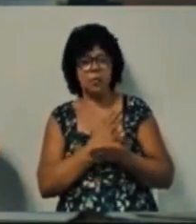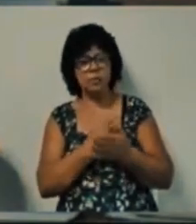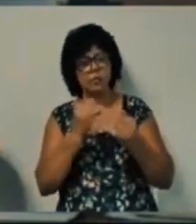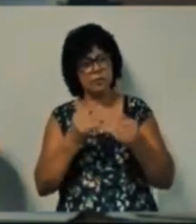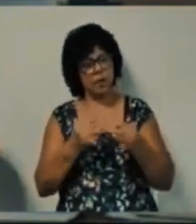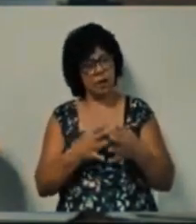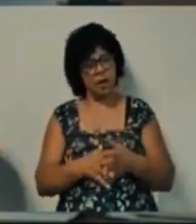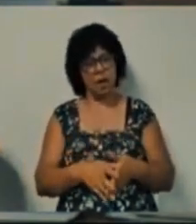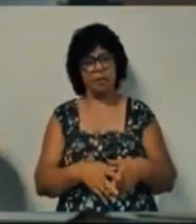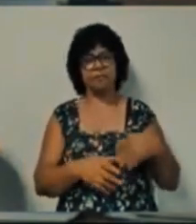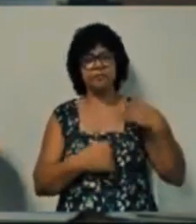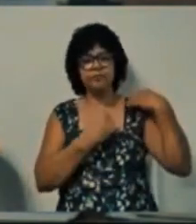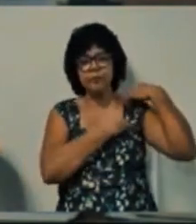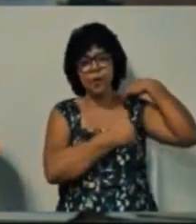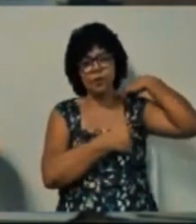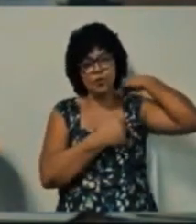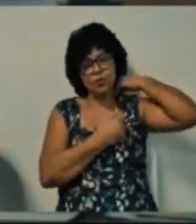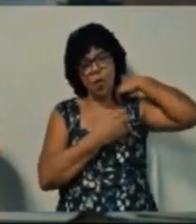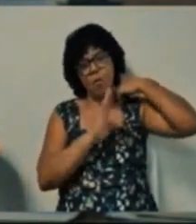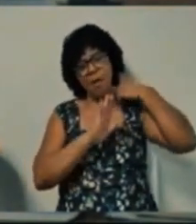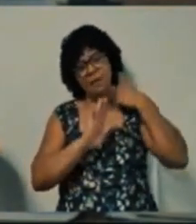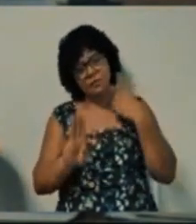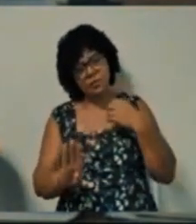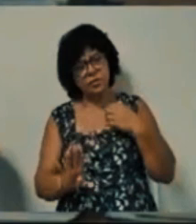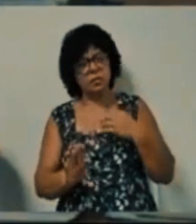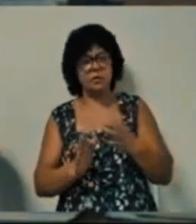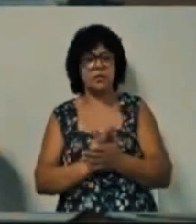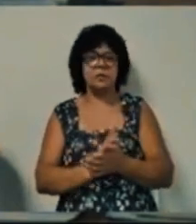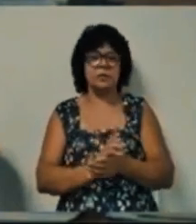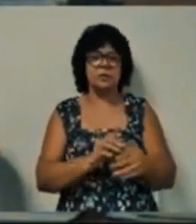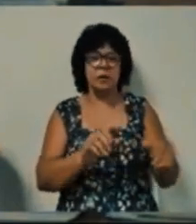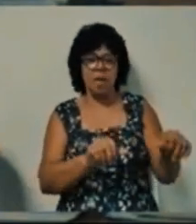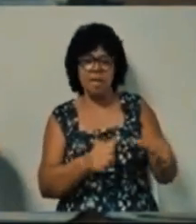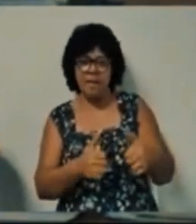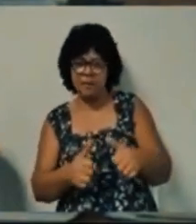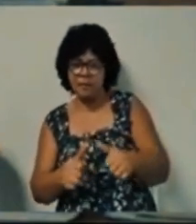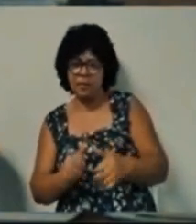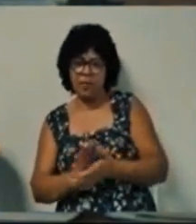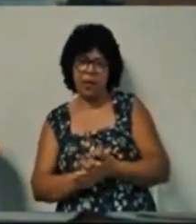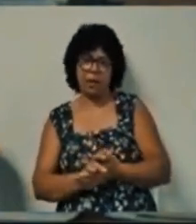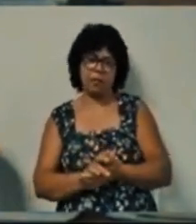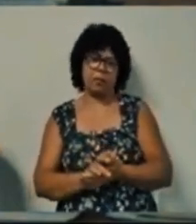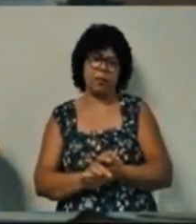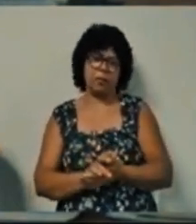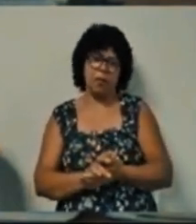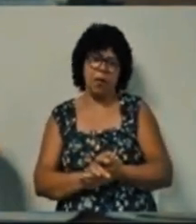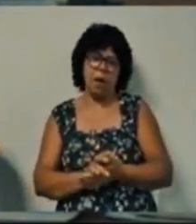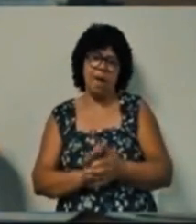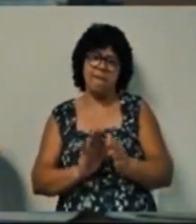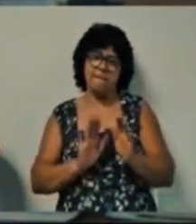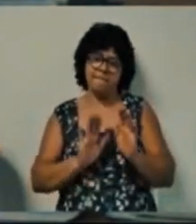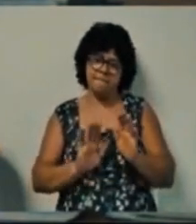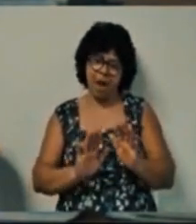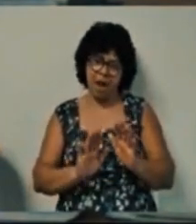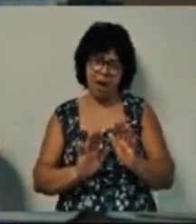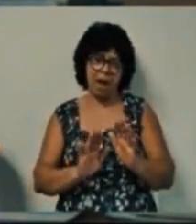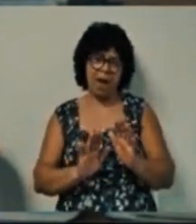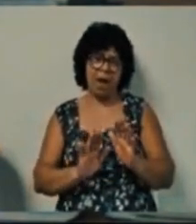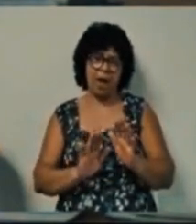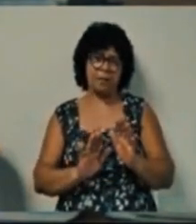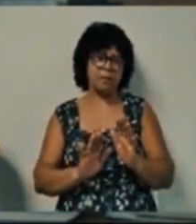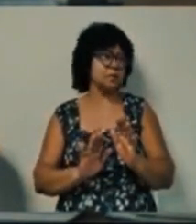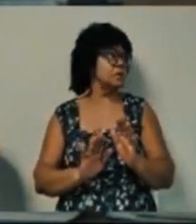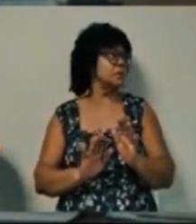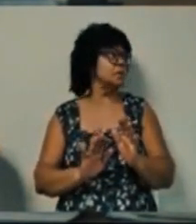arrependimento, dizendo ao povo que cresce naquele que viria depois dele, a saber, em Jesus.